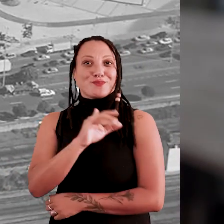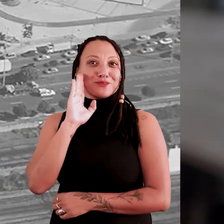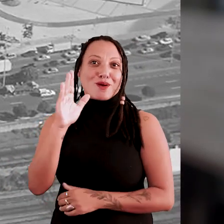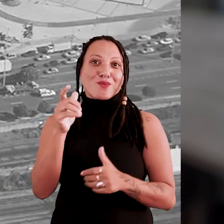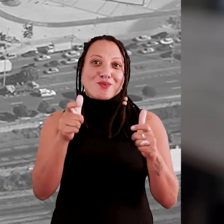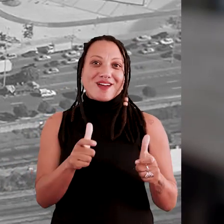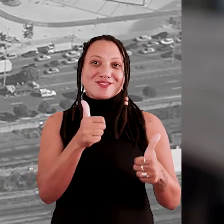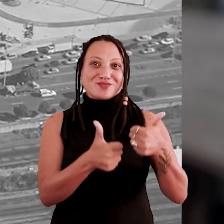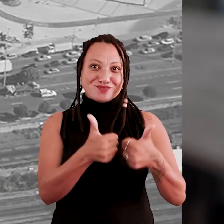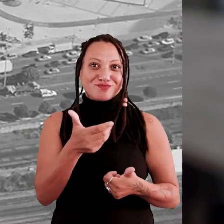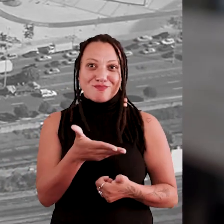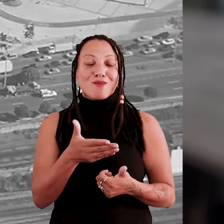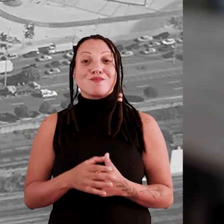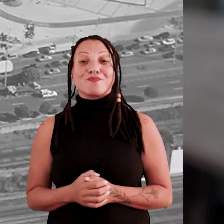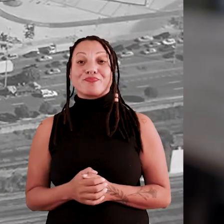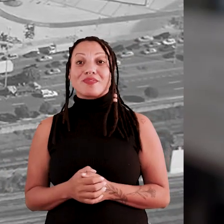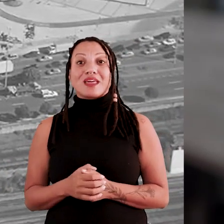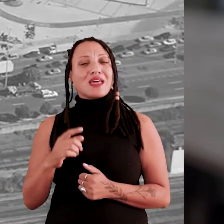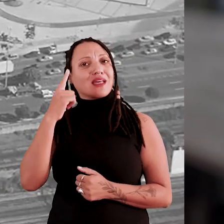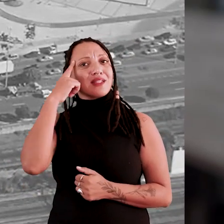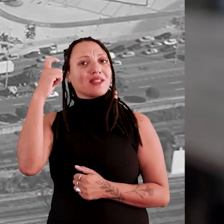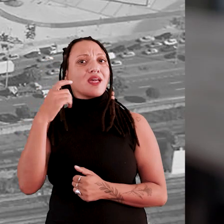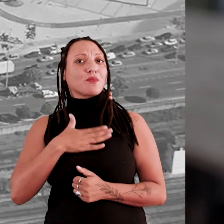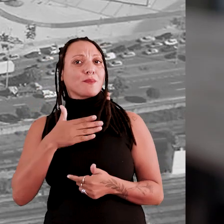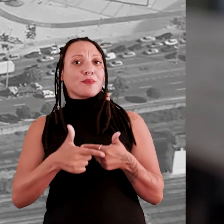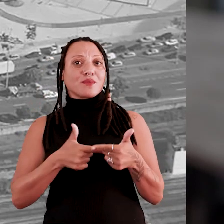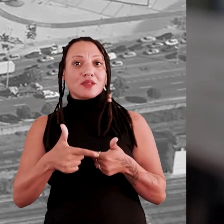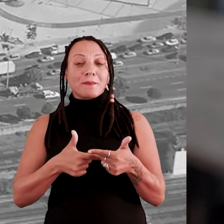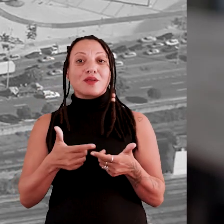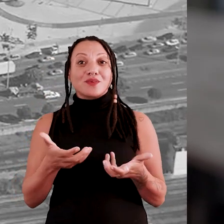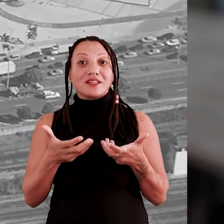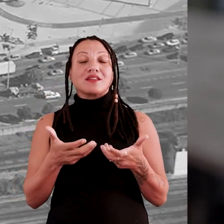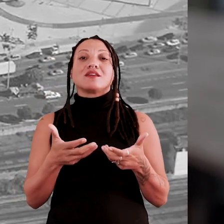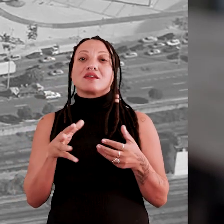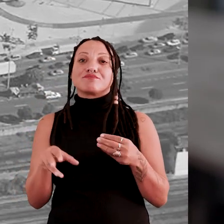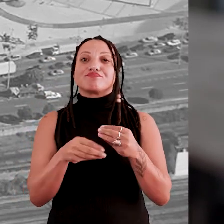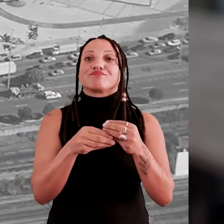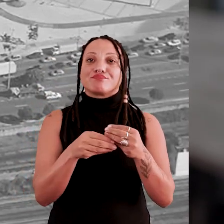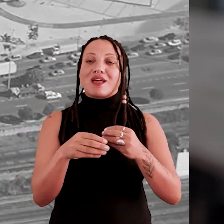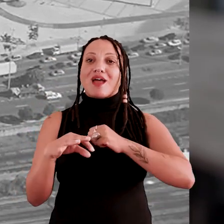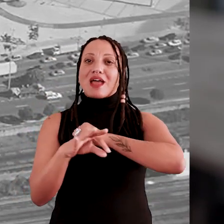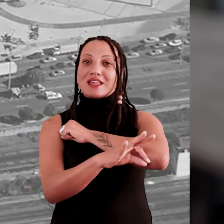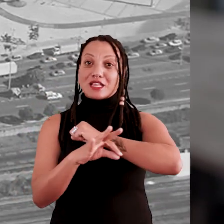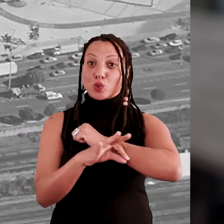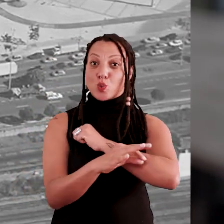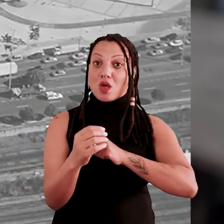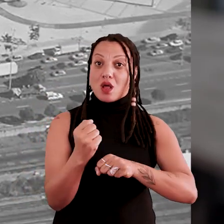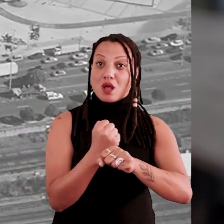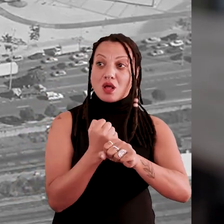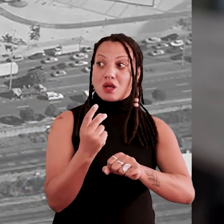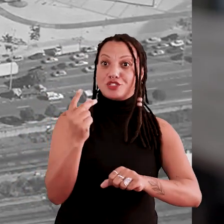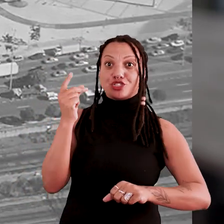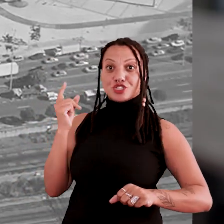que contribuíssem para o trabalho já realizado pela aldeia. Então, a ideia era pegar o que eles já fazem lá e